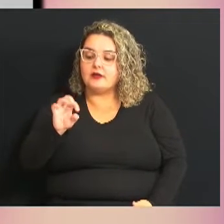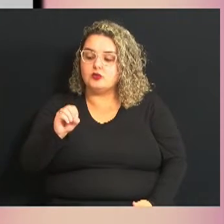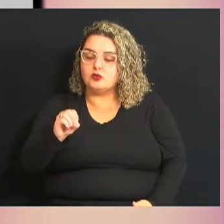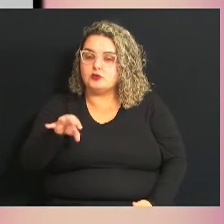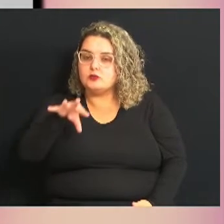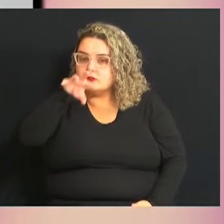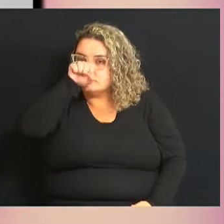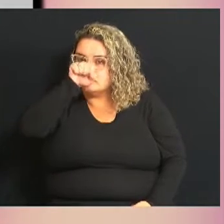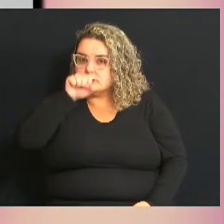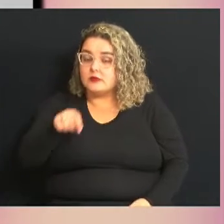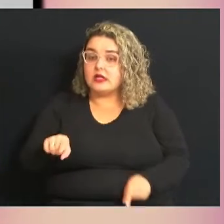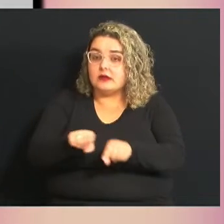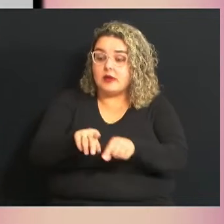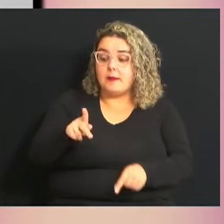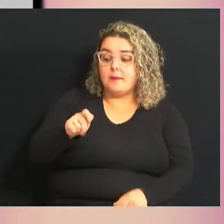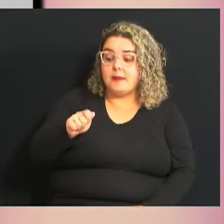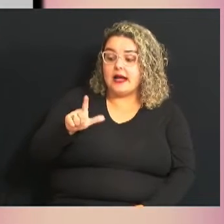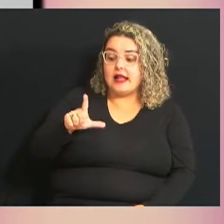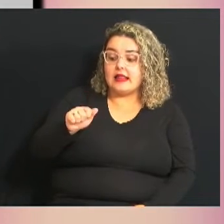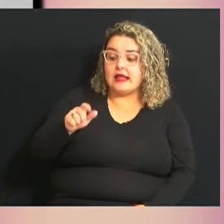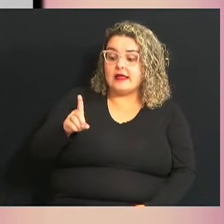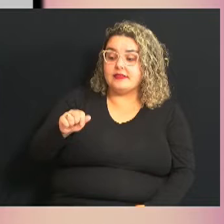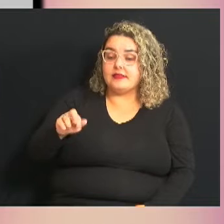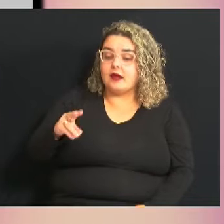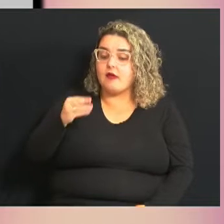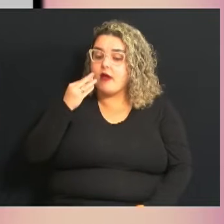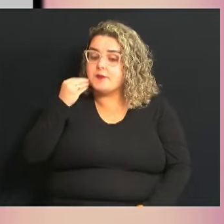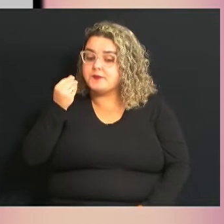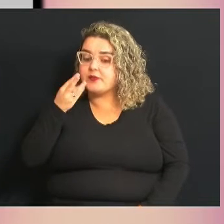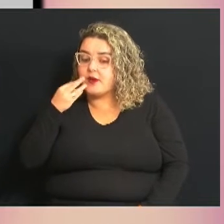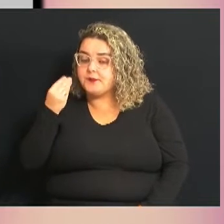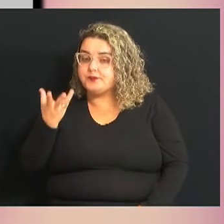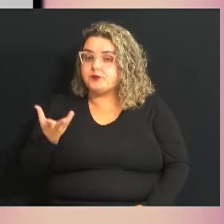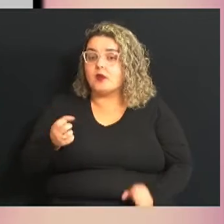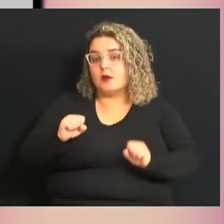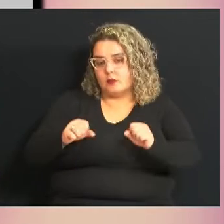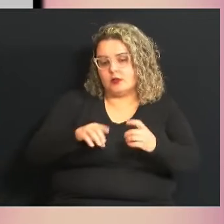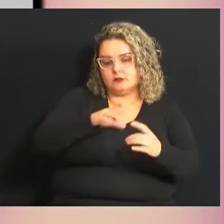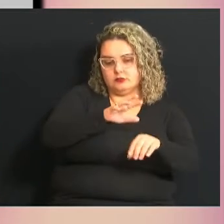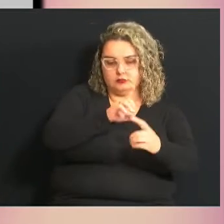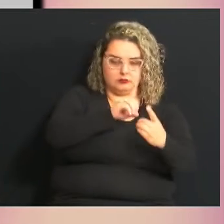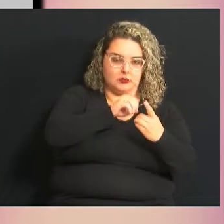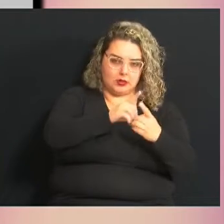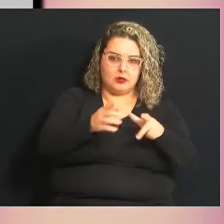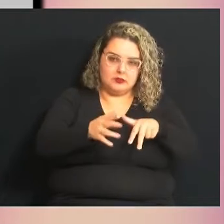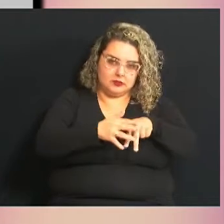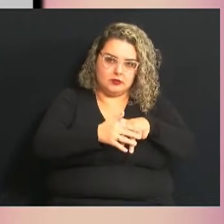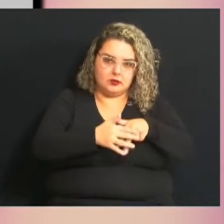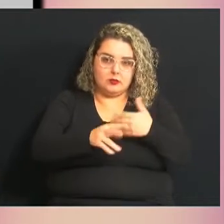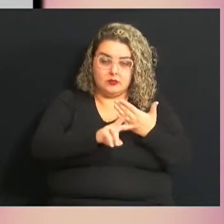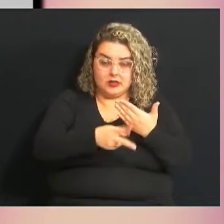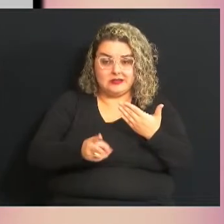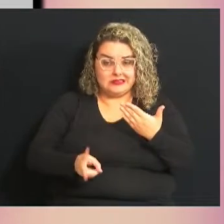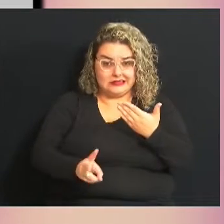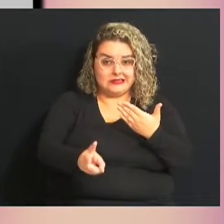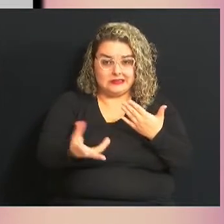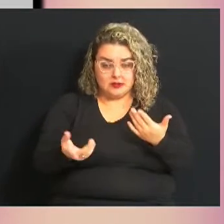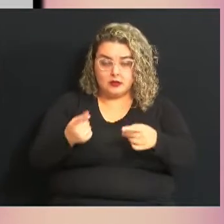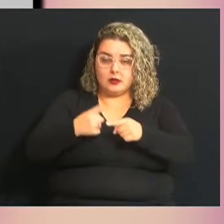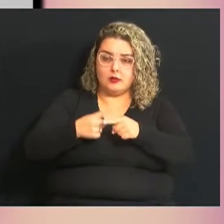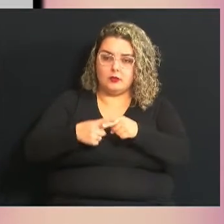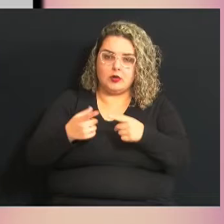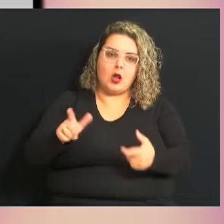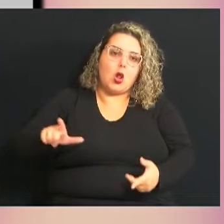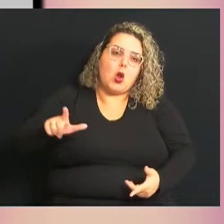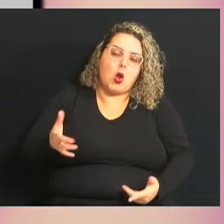da odontologia. E é aí que nós podemos atuar com o paciente que está com a sequela já prolongada, né? Porque, lógico que